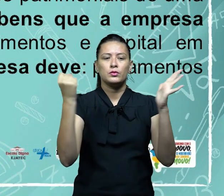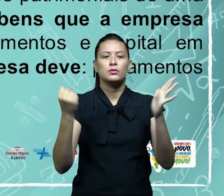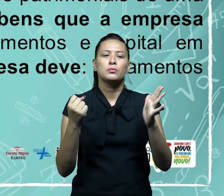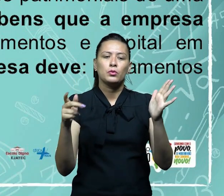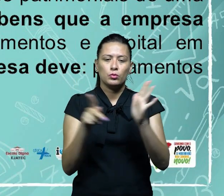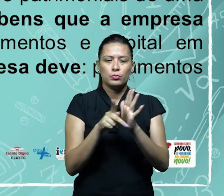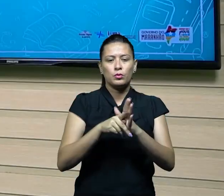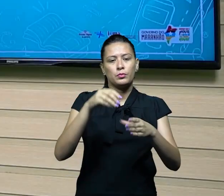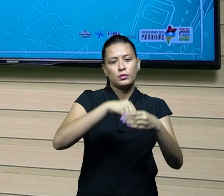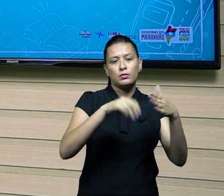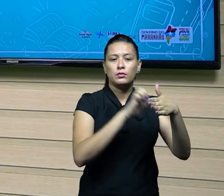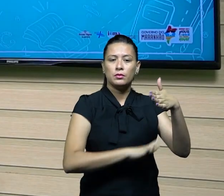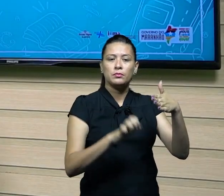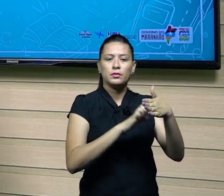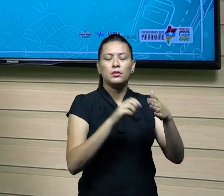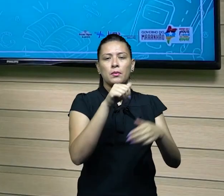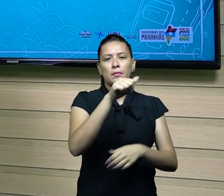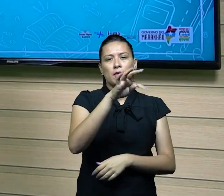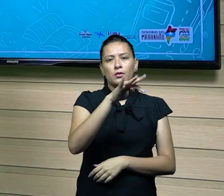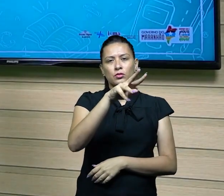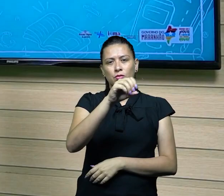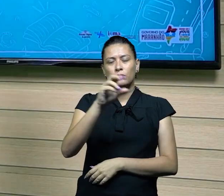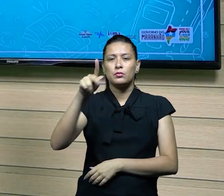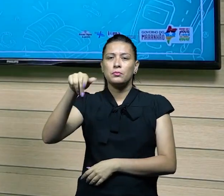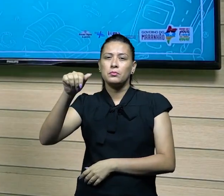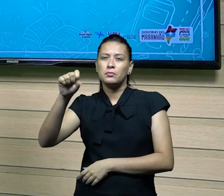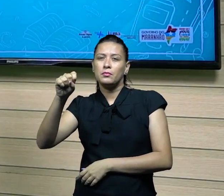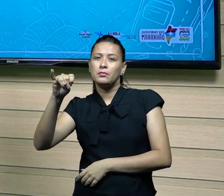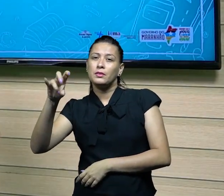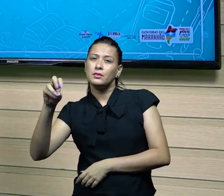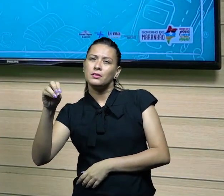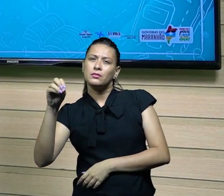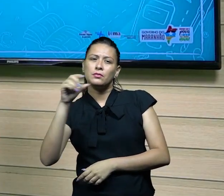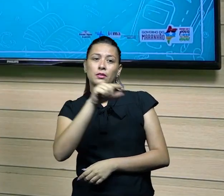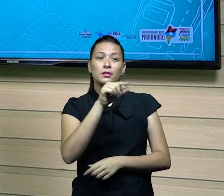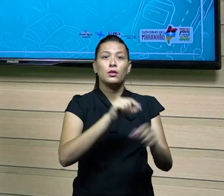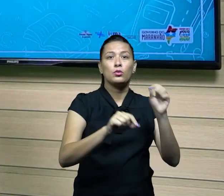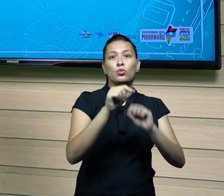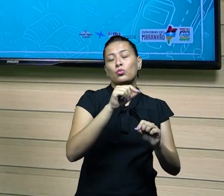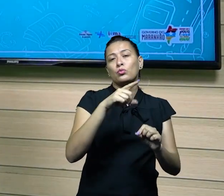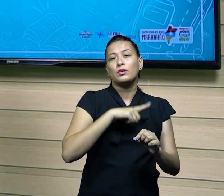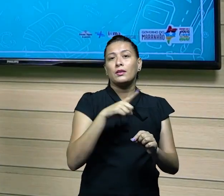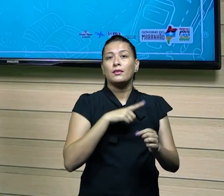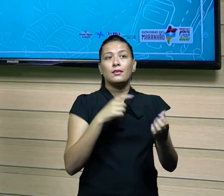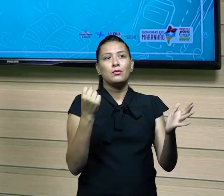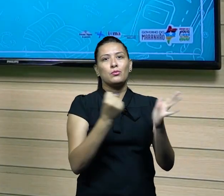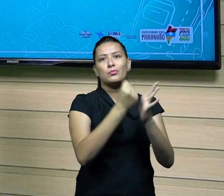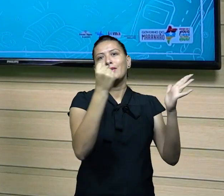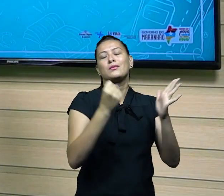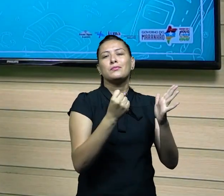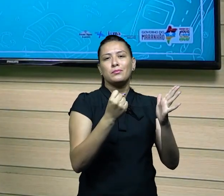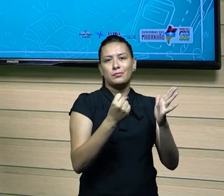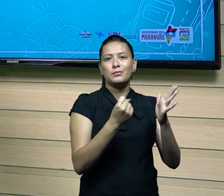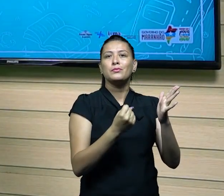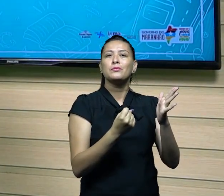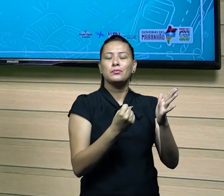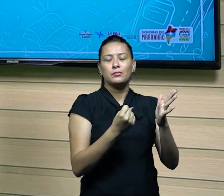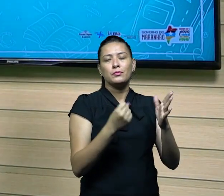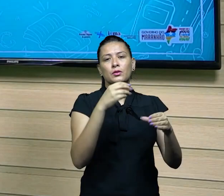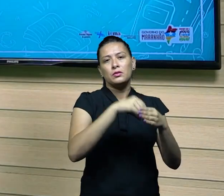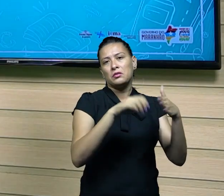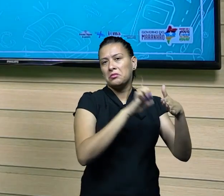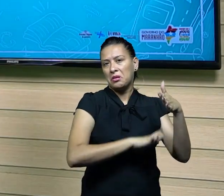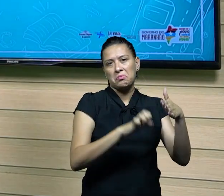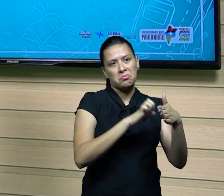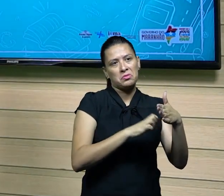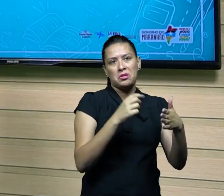ativos e passivos, rapidão. Ativos é tudo que vai gerar receita, ou todo o patrimônio daquela empresa, tá? Depende de maquinários, de lucro, assim por diante,